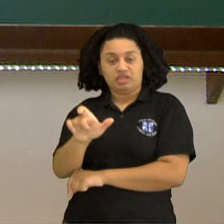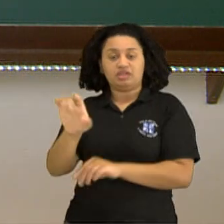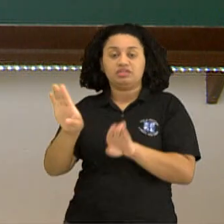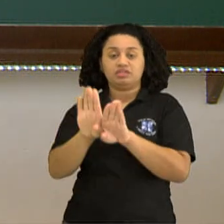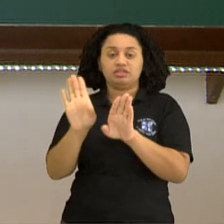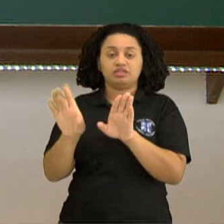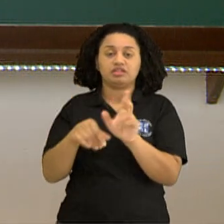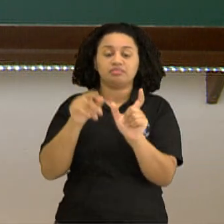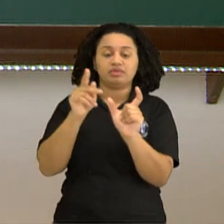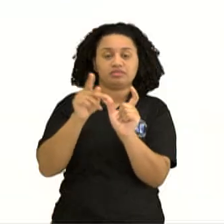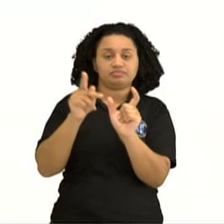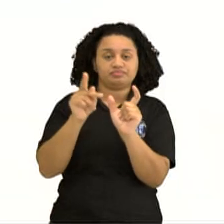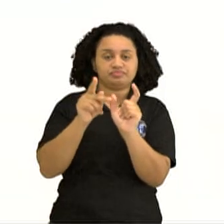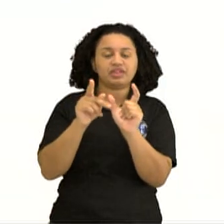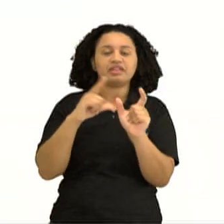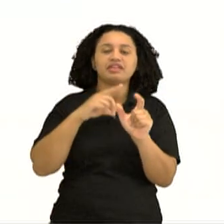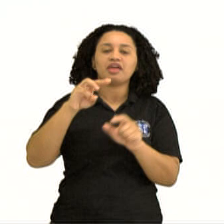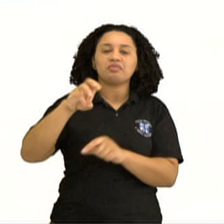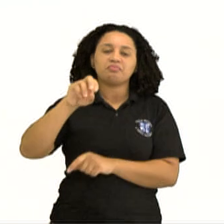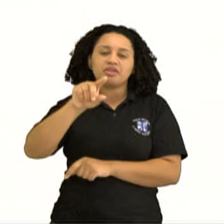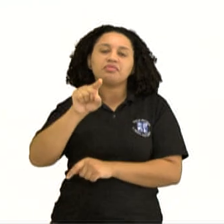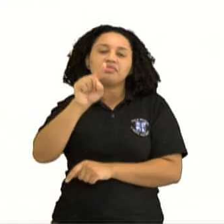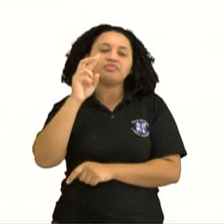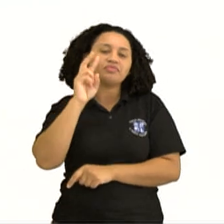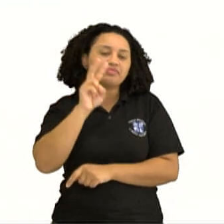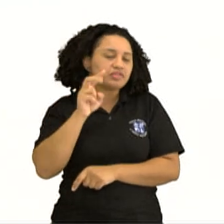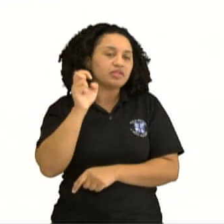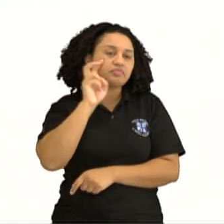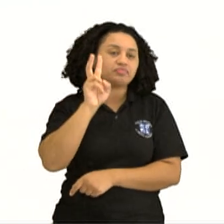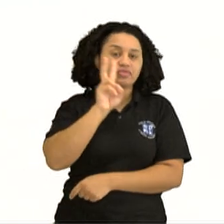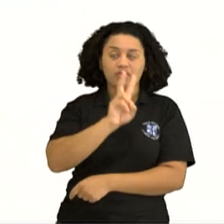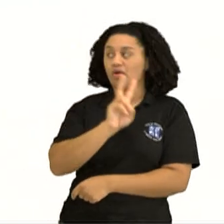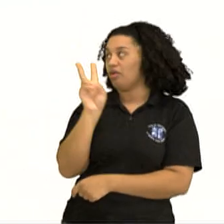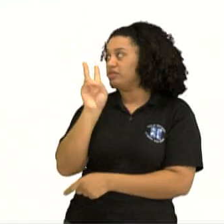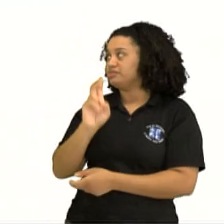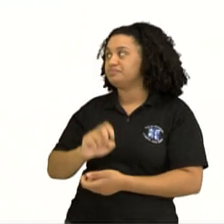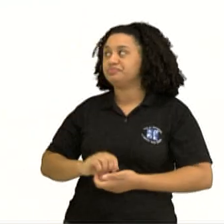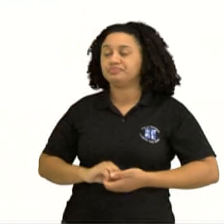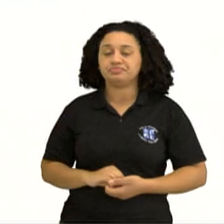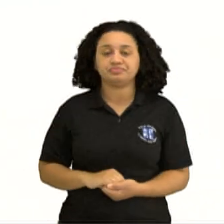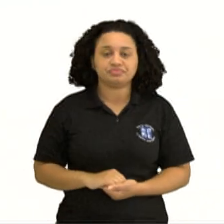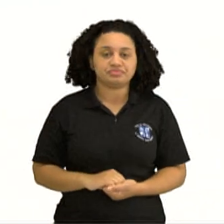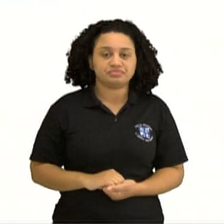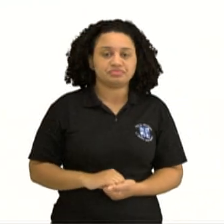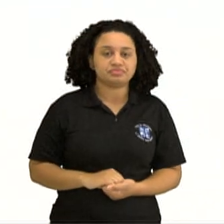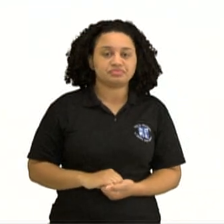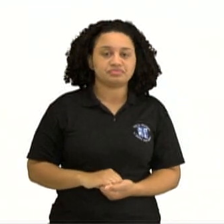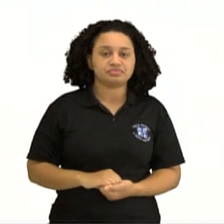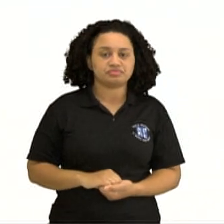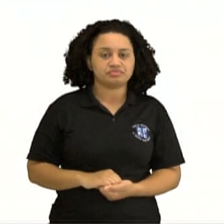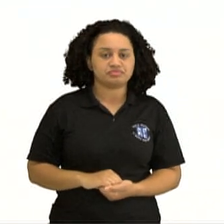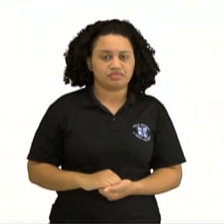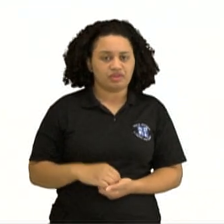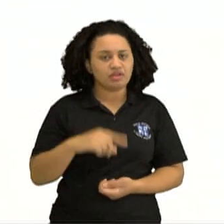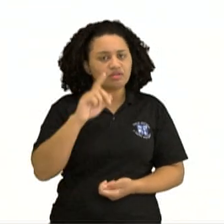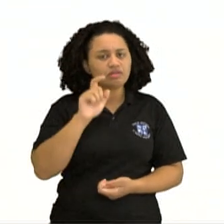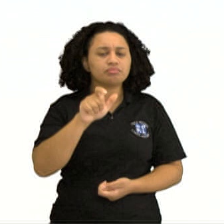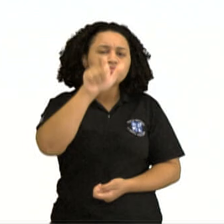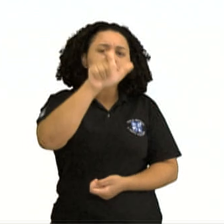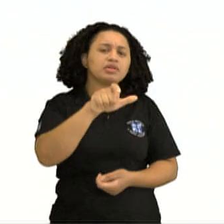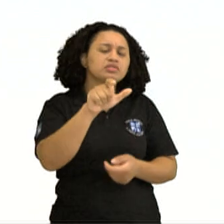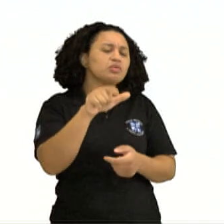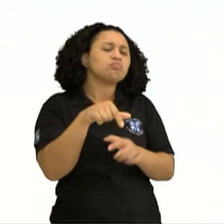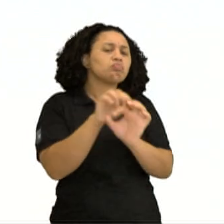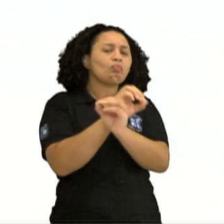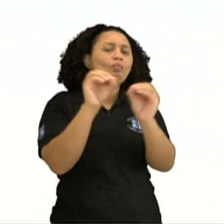um meme para vocês analisarem. Nós temos, por primeiro, uma pessoa sem nada e no segundo, primeiro sujeito